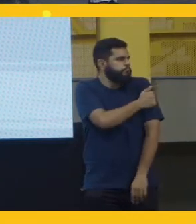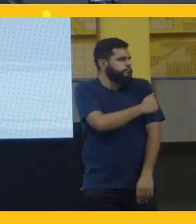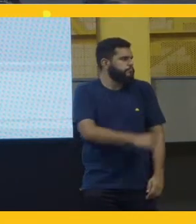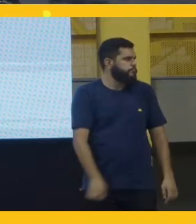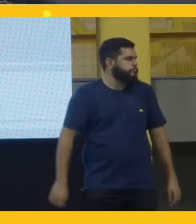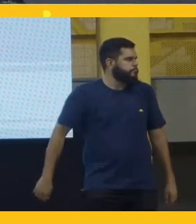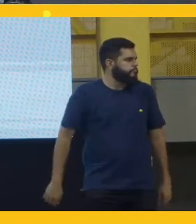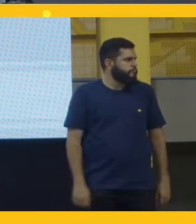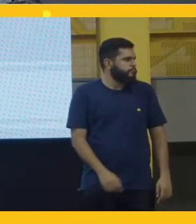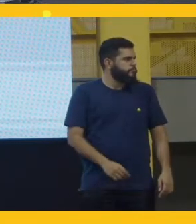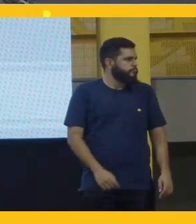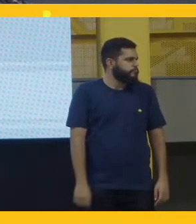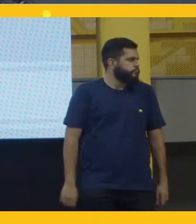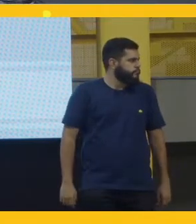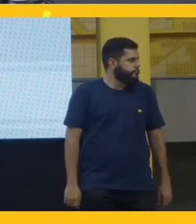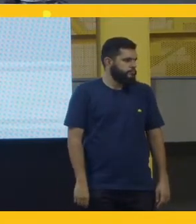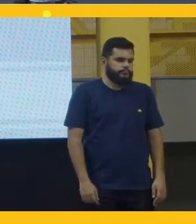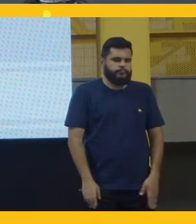Bom,